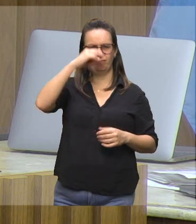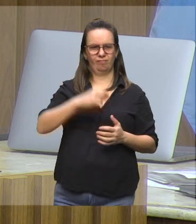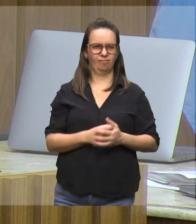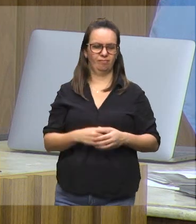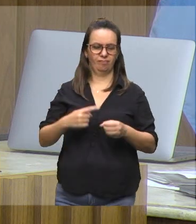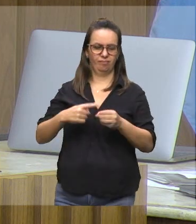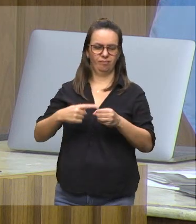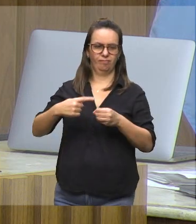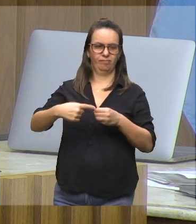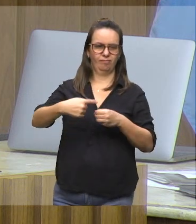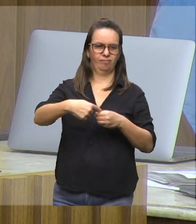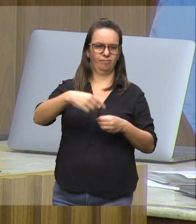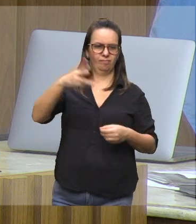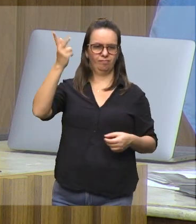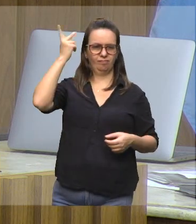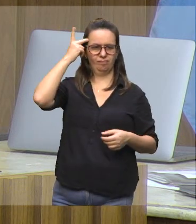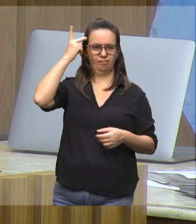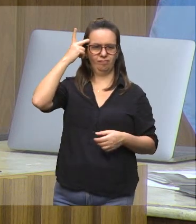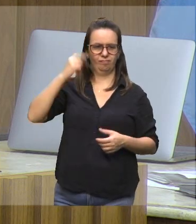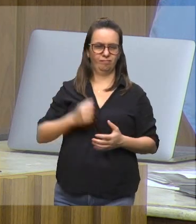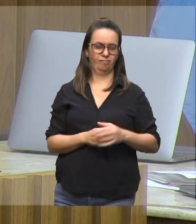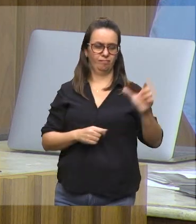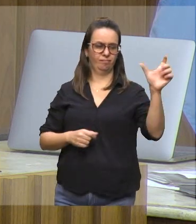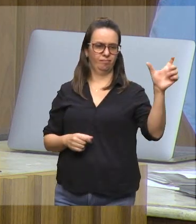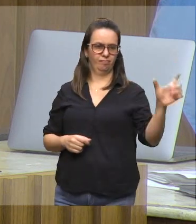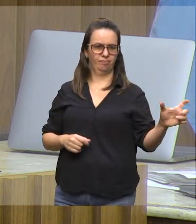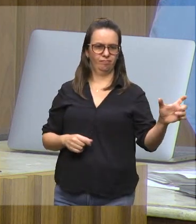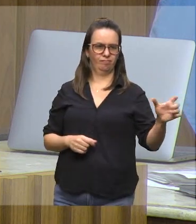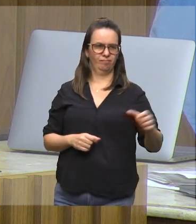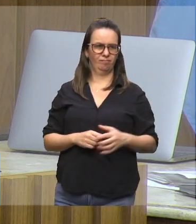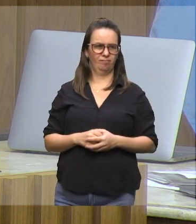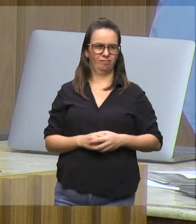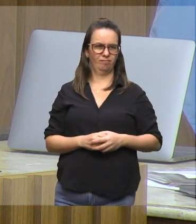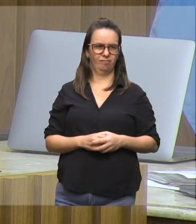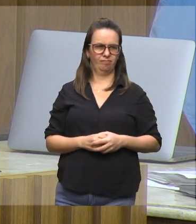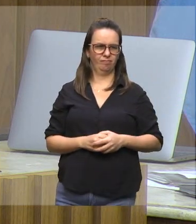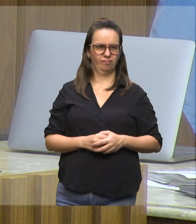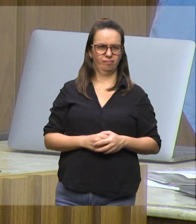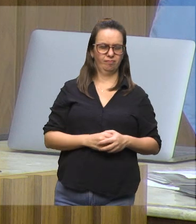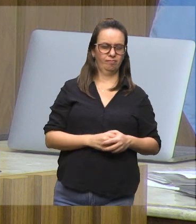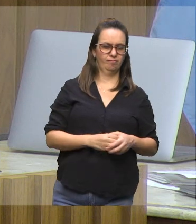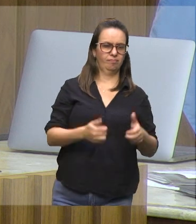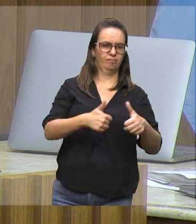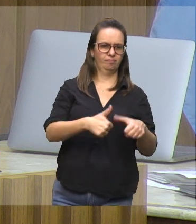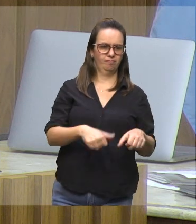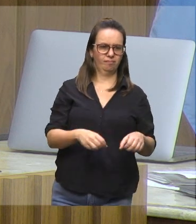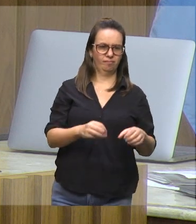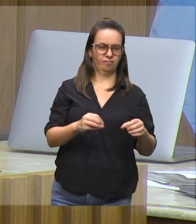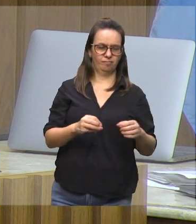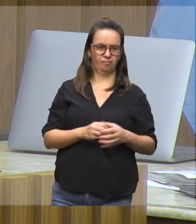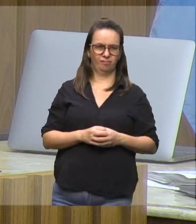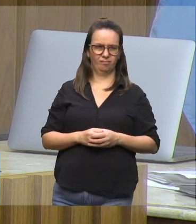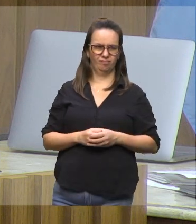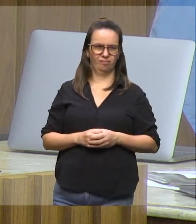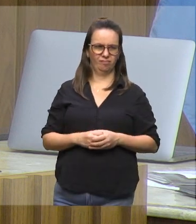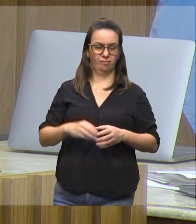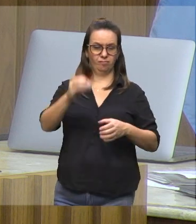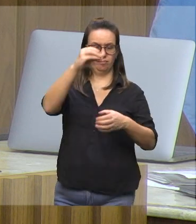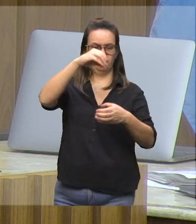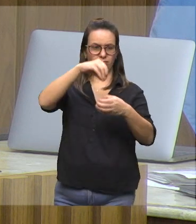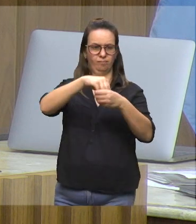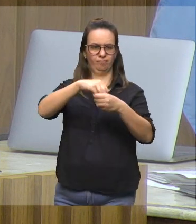de São Paulo, é uma pessoa de dentro da saúde, eu acredito que não vai medir